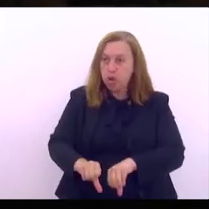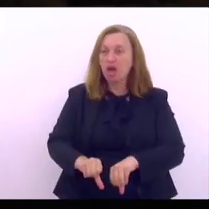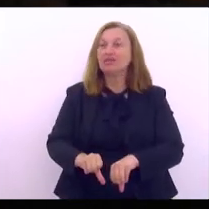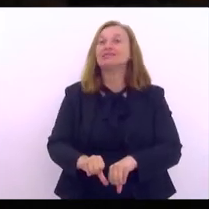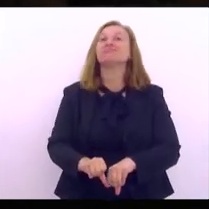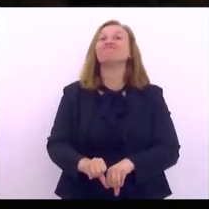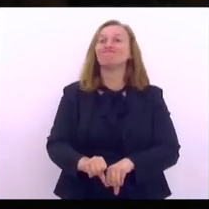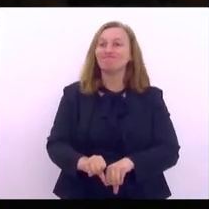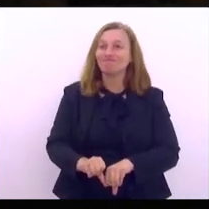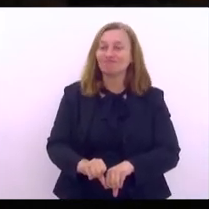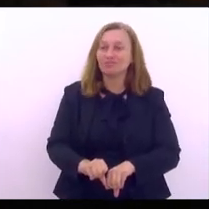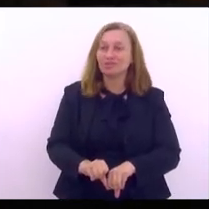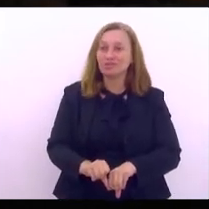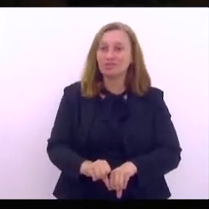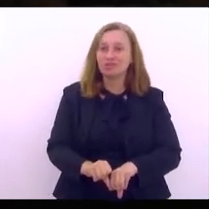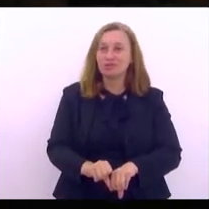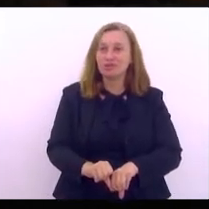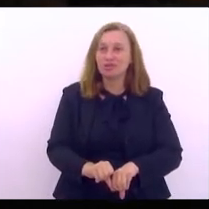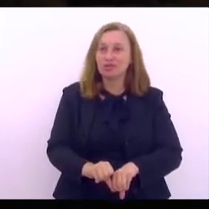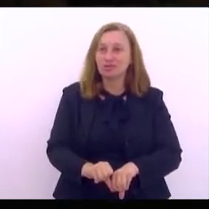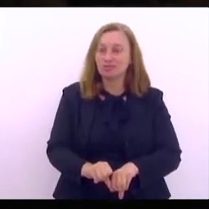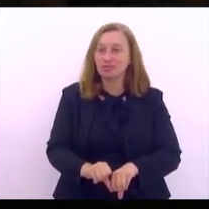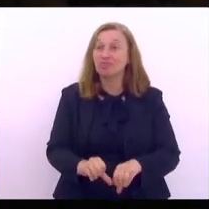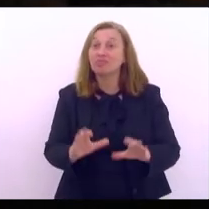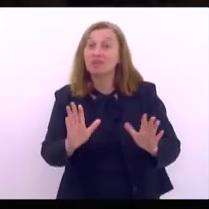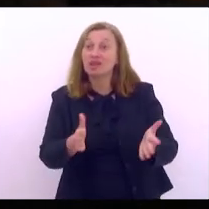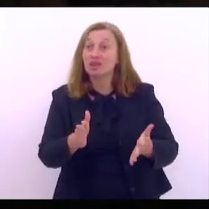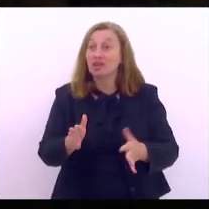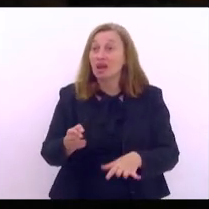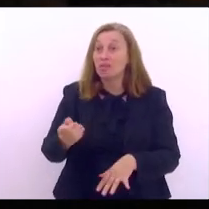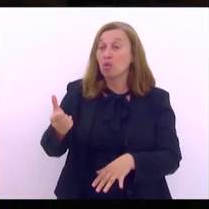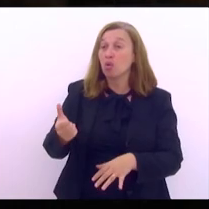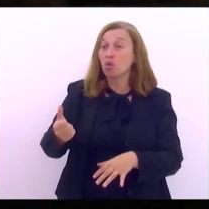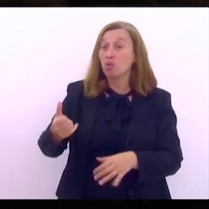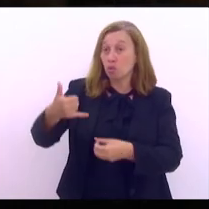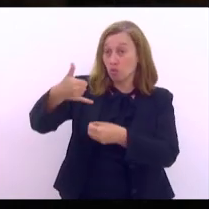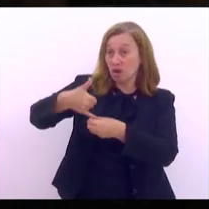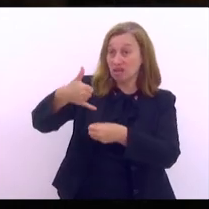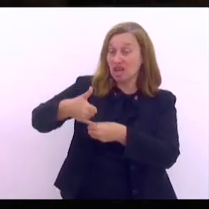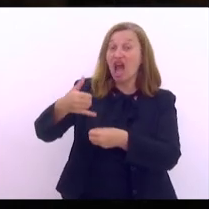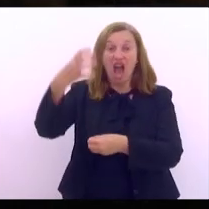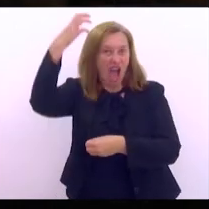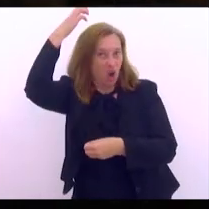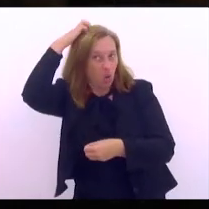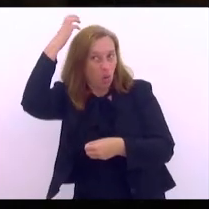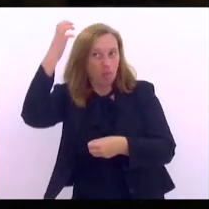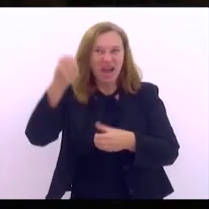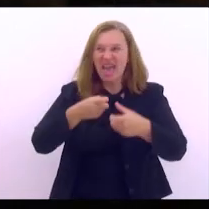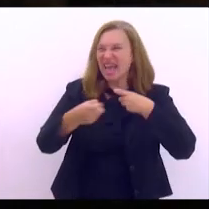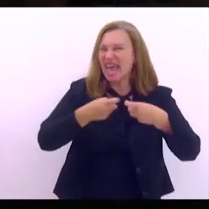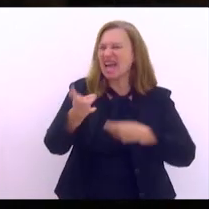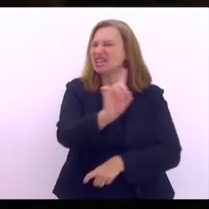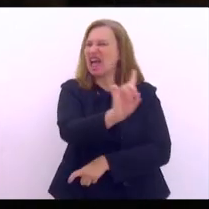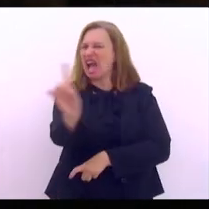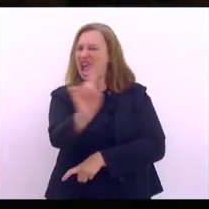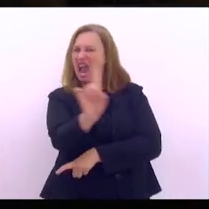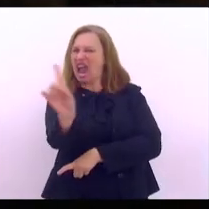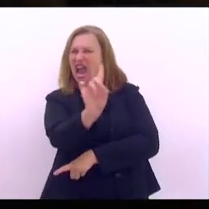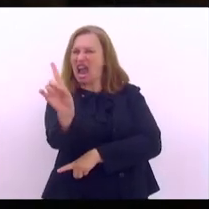abaixo. Agora, daqui a pouco, no aumento da gasolina, vão dizer, a culpa é da guerra. Não, não é não.